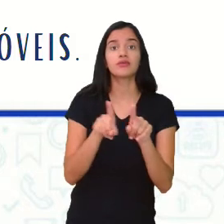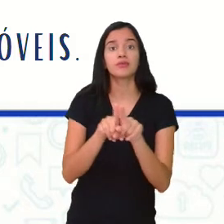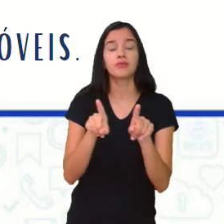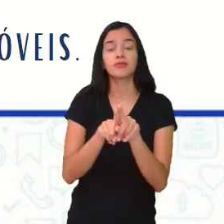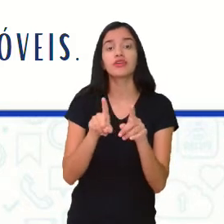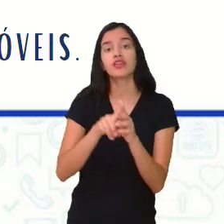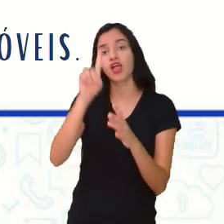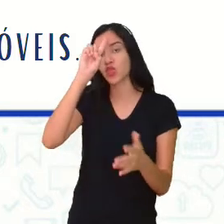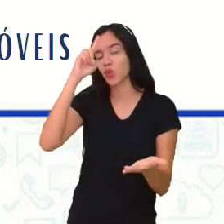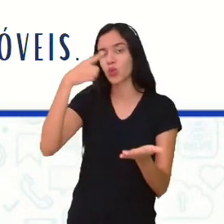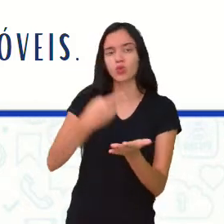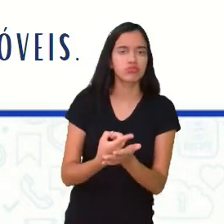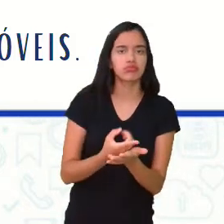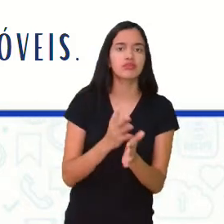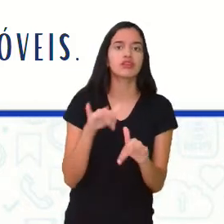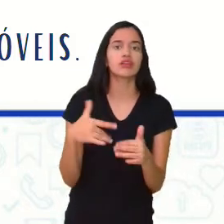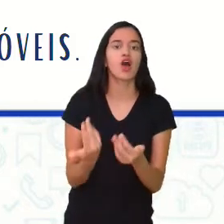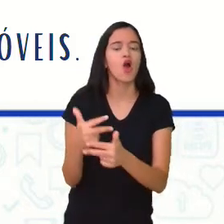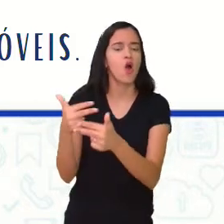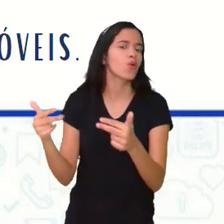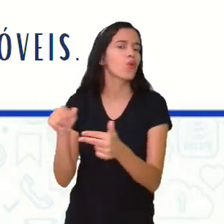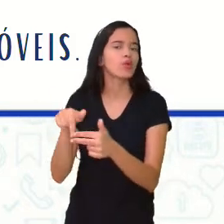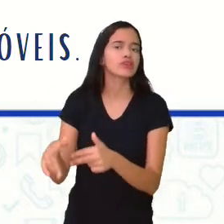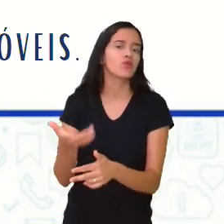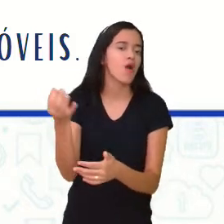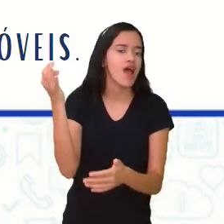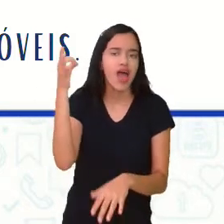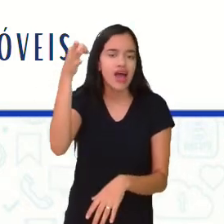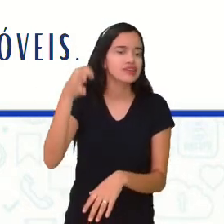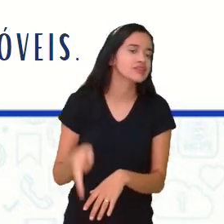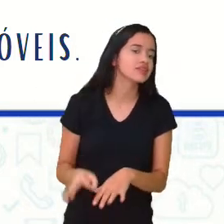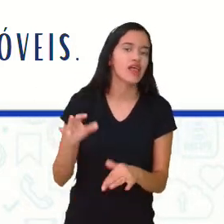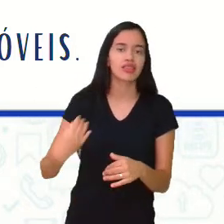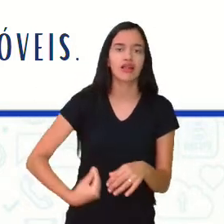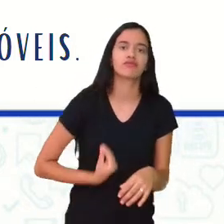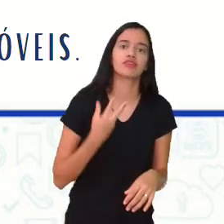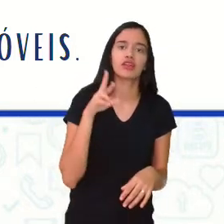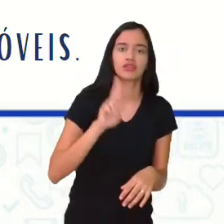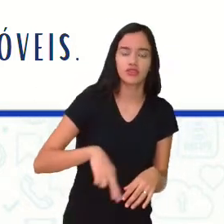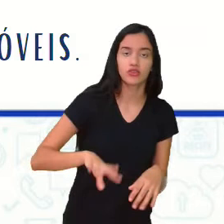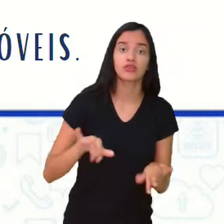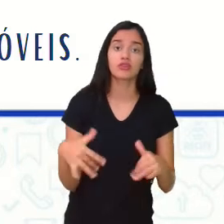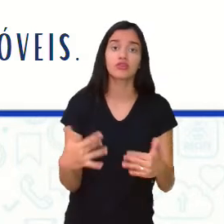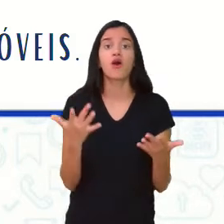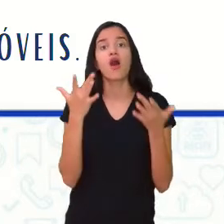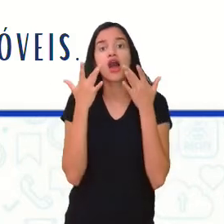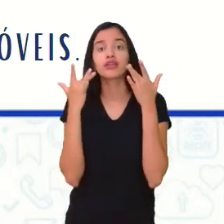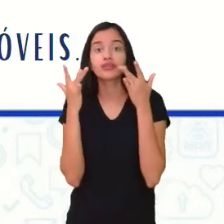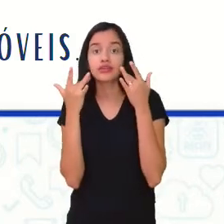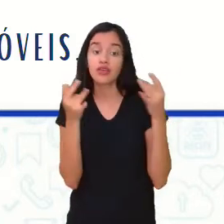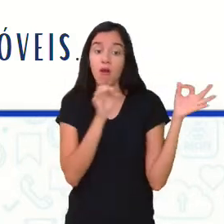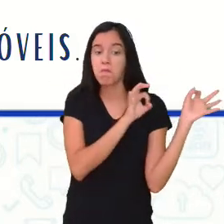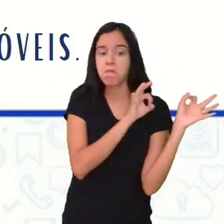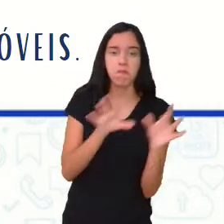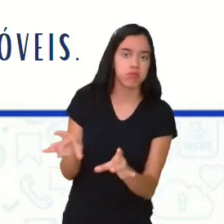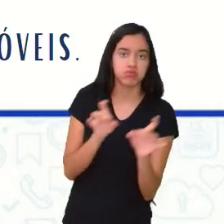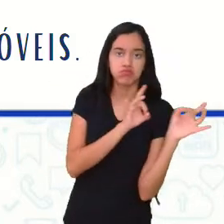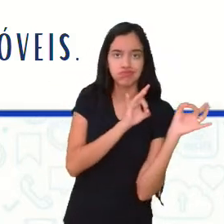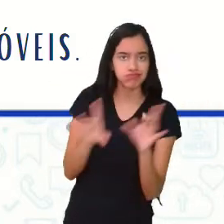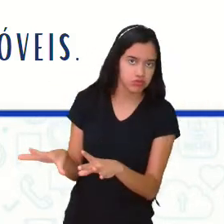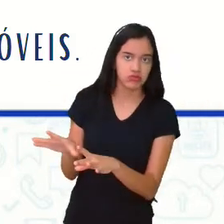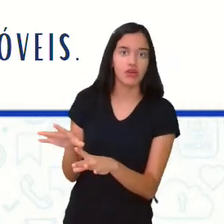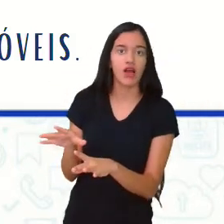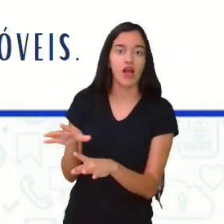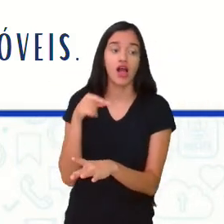questão da doutrina, estava trazendo coisas que não eram adequadas à vida religiosa, e aí esse teatro foi colocado para fora